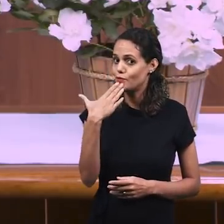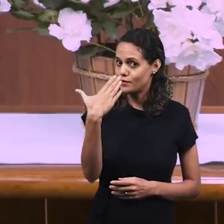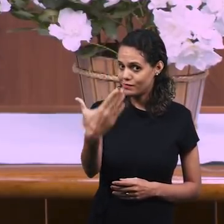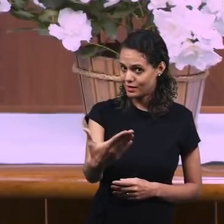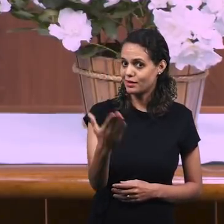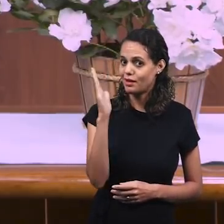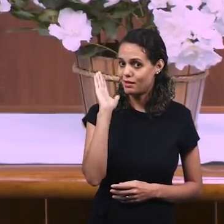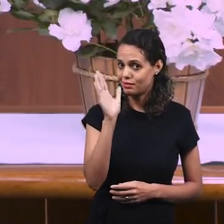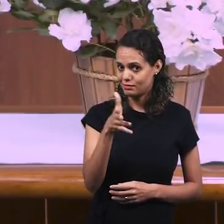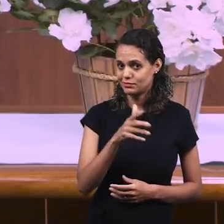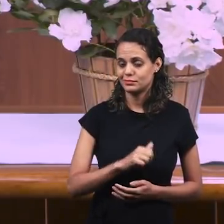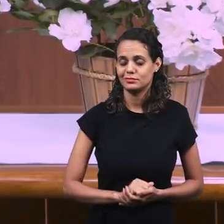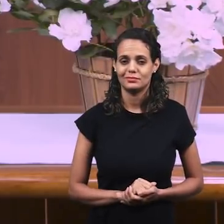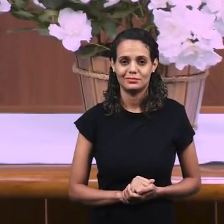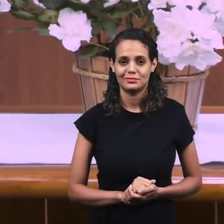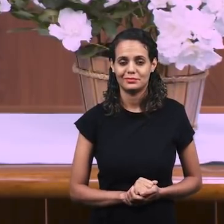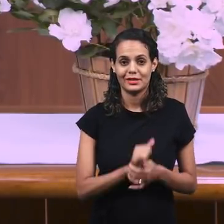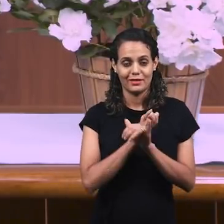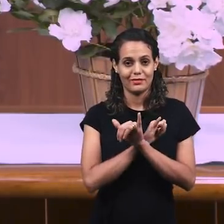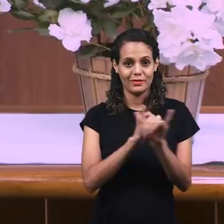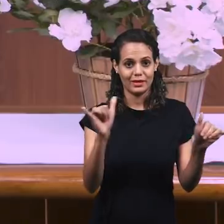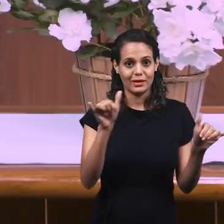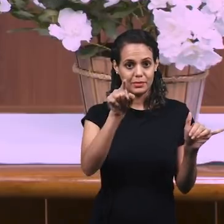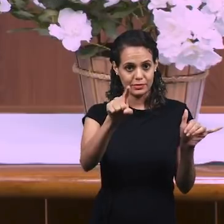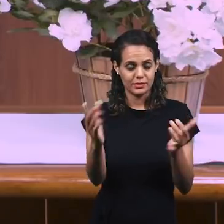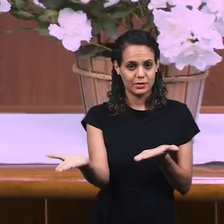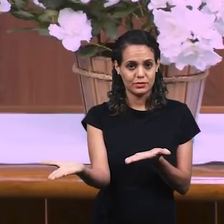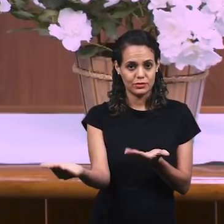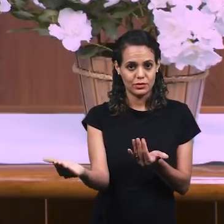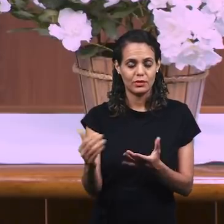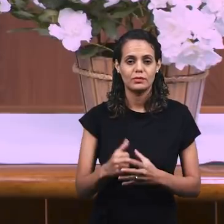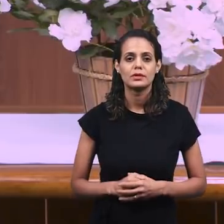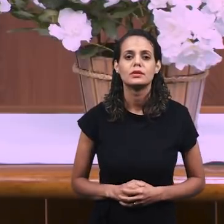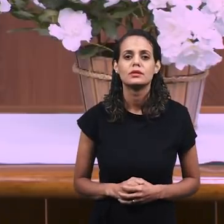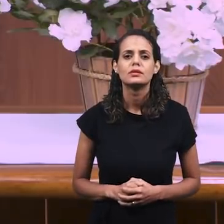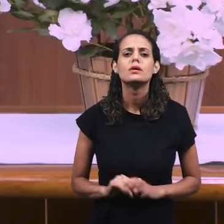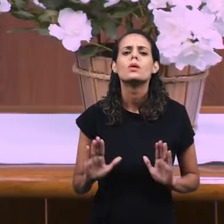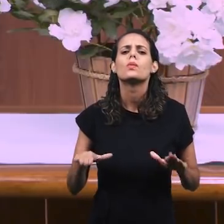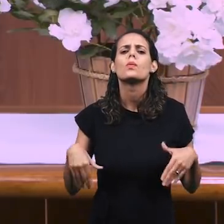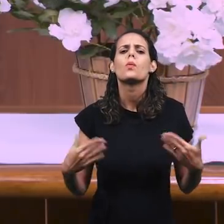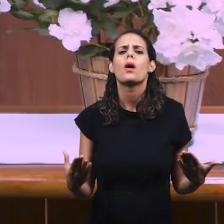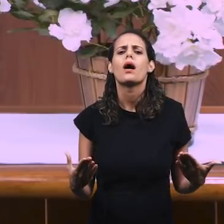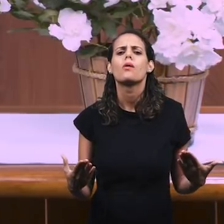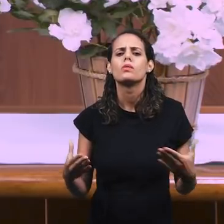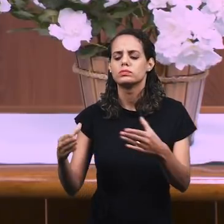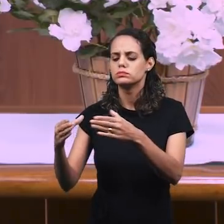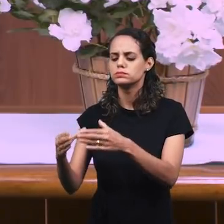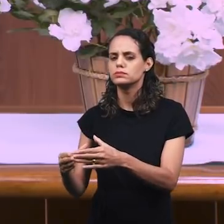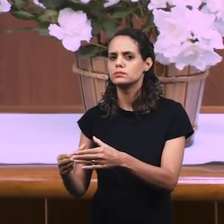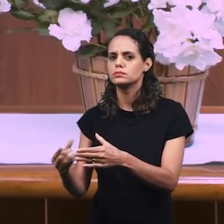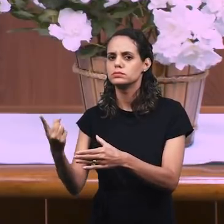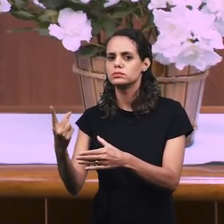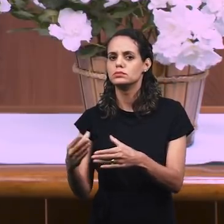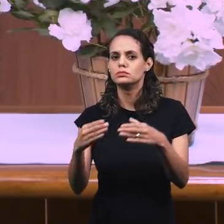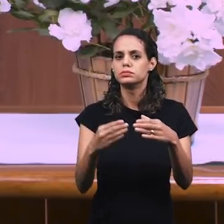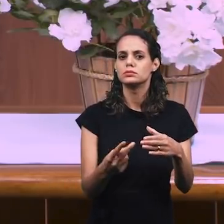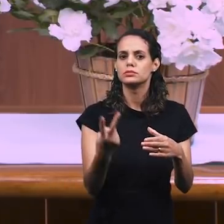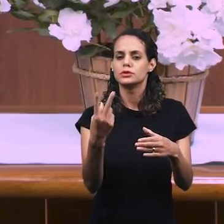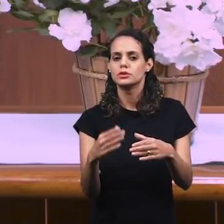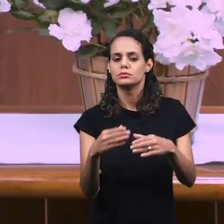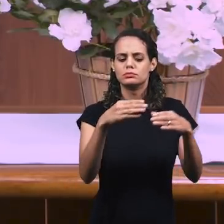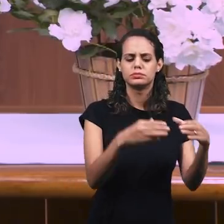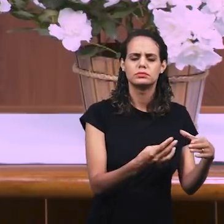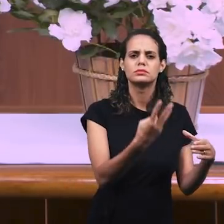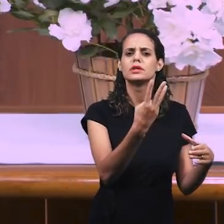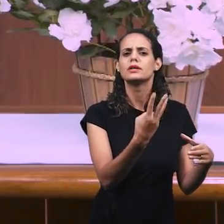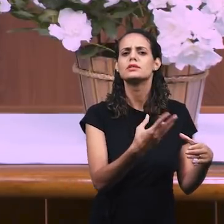E já vou até adiantar e dizer ao jovem, né? De qual desses 3 grupos